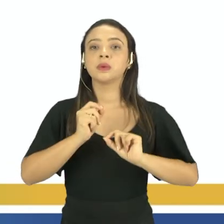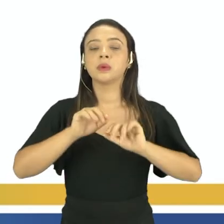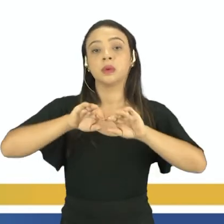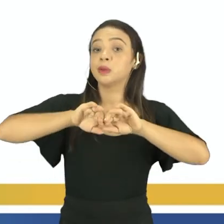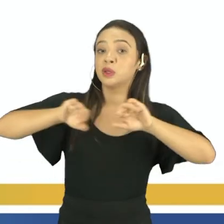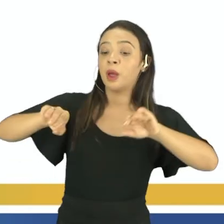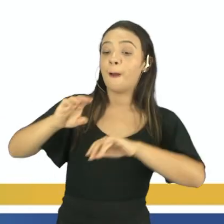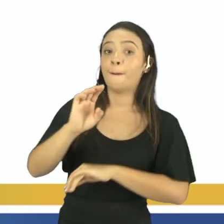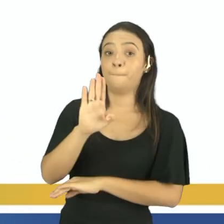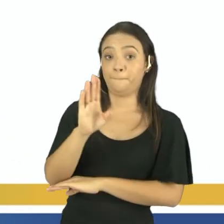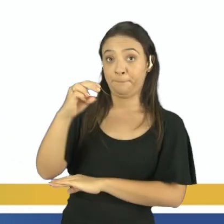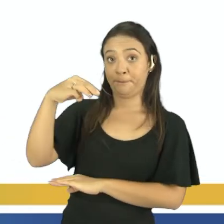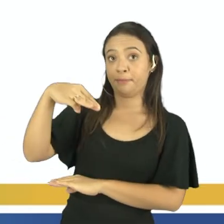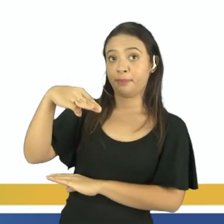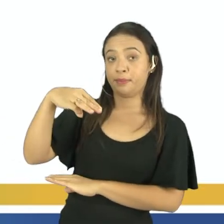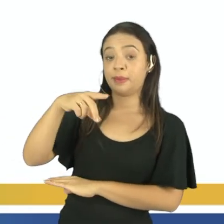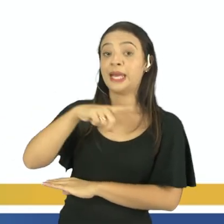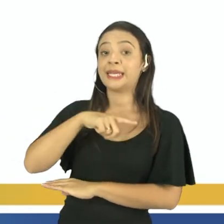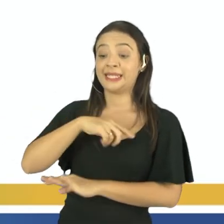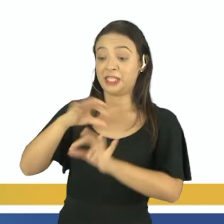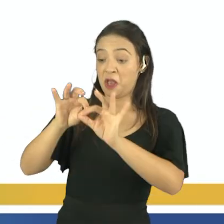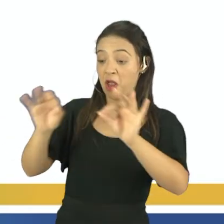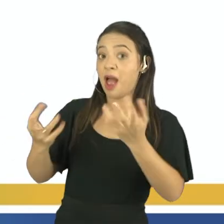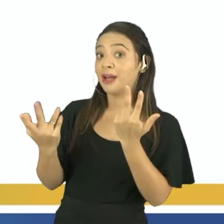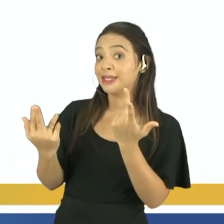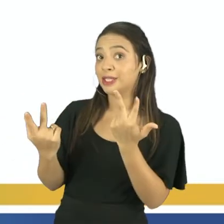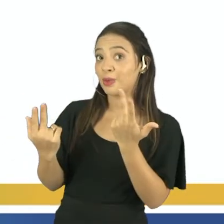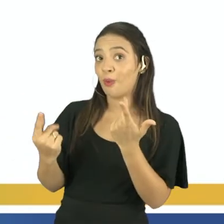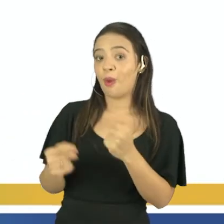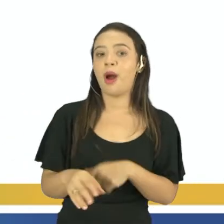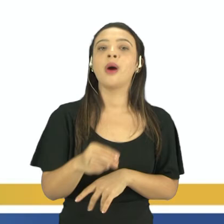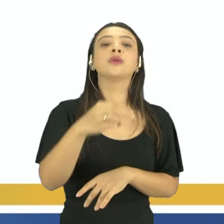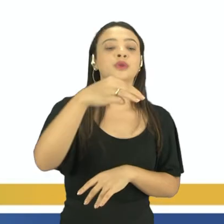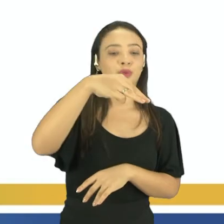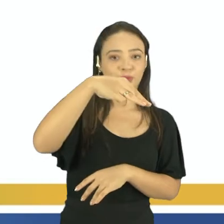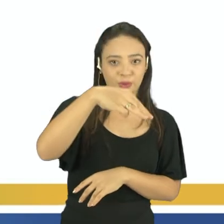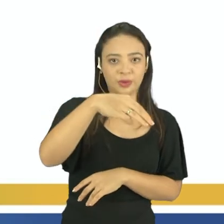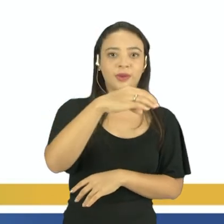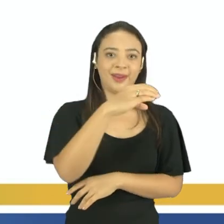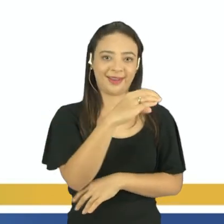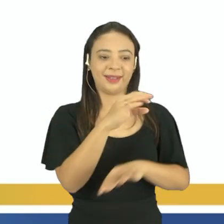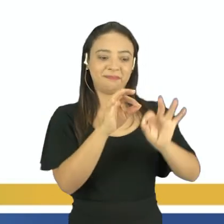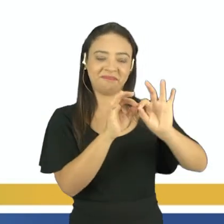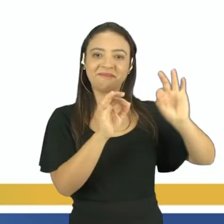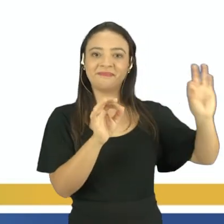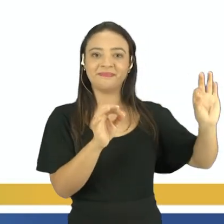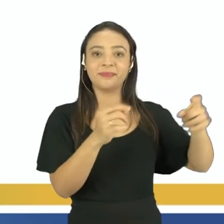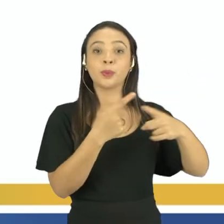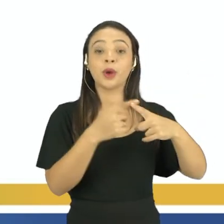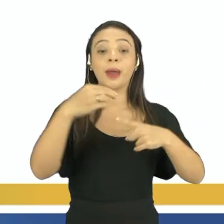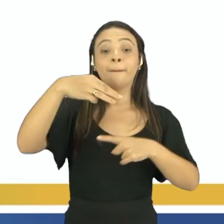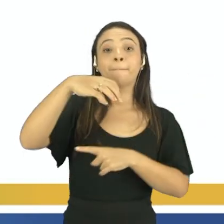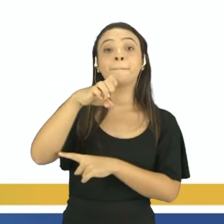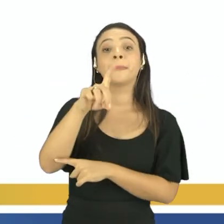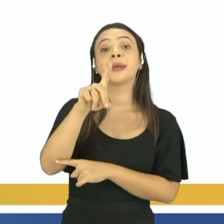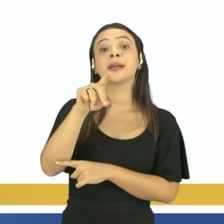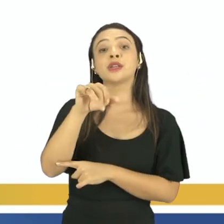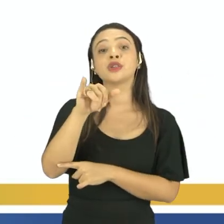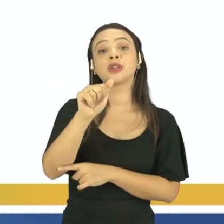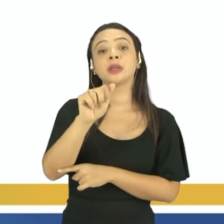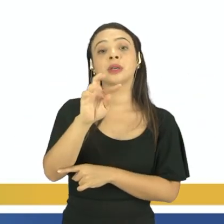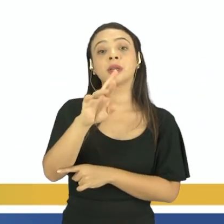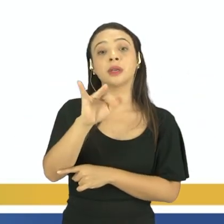lado BM tem a mesma medida que o lado CM, né? Porque essa mediatriz vai dividir esse segmento em duas